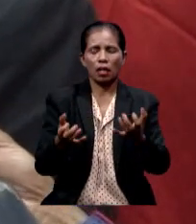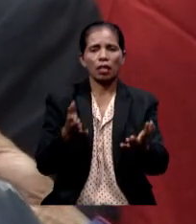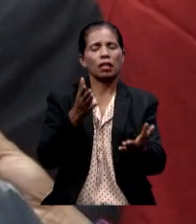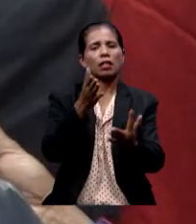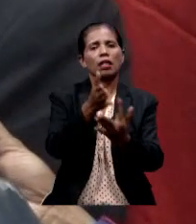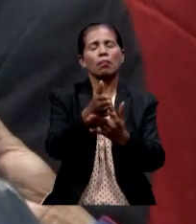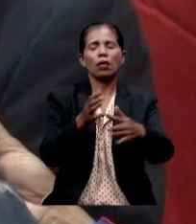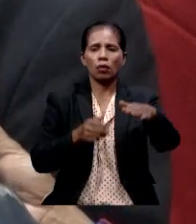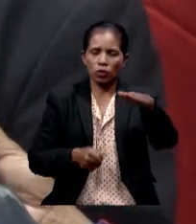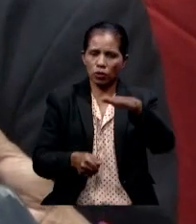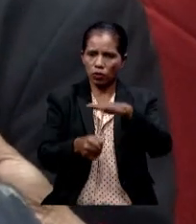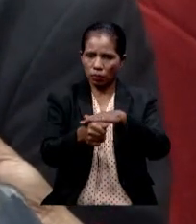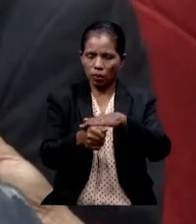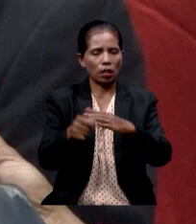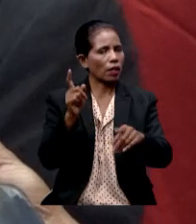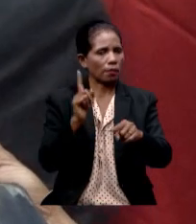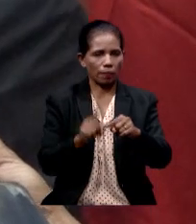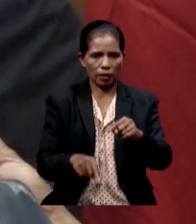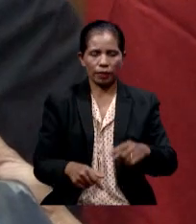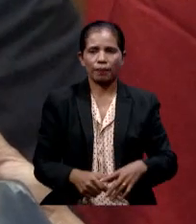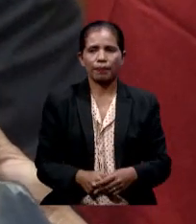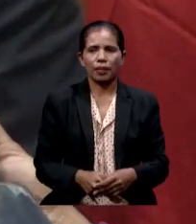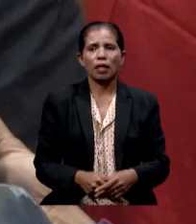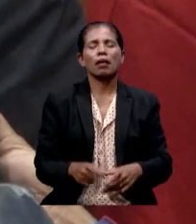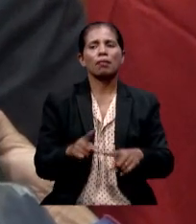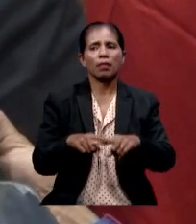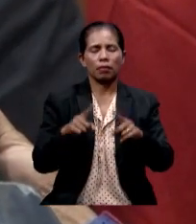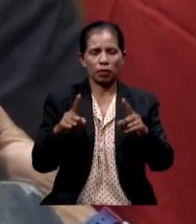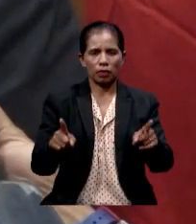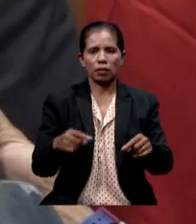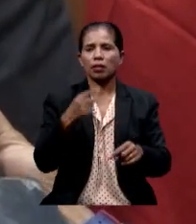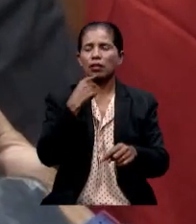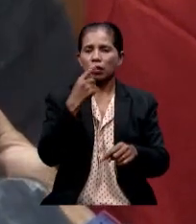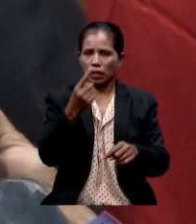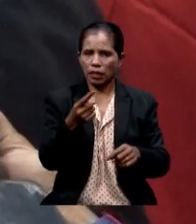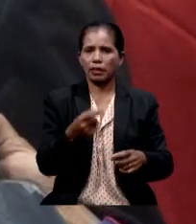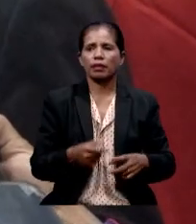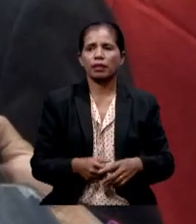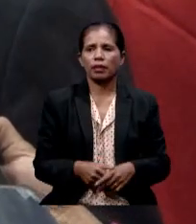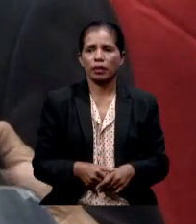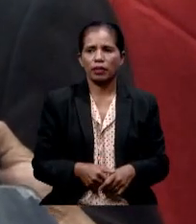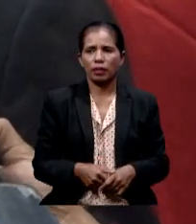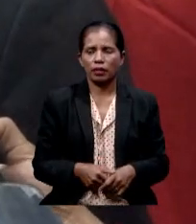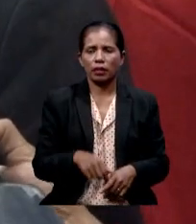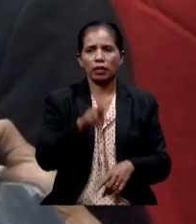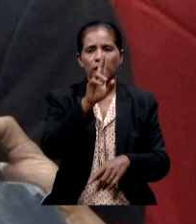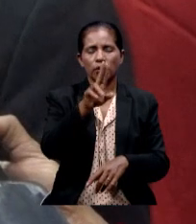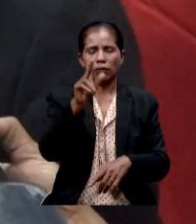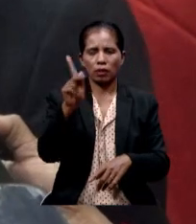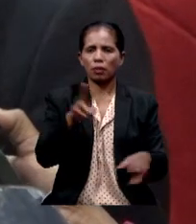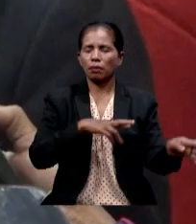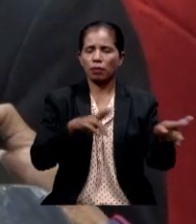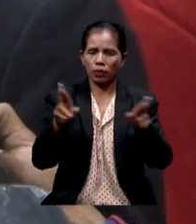ilegal. Ele não é uma clavela. Mas, nós temos que ter o que pronto,